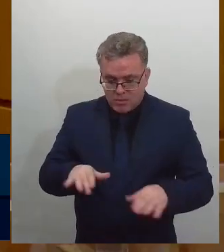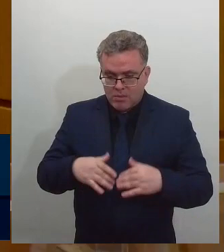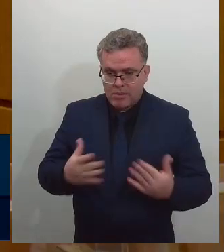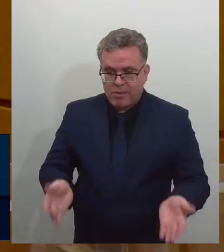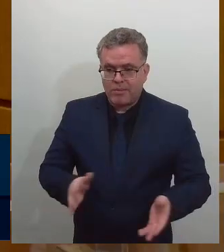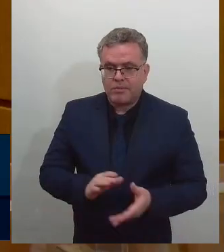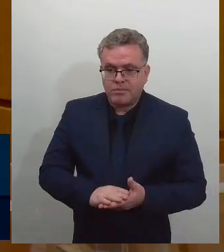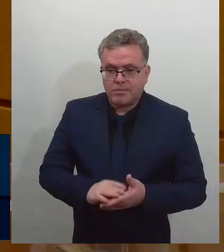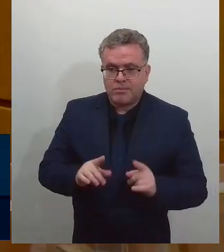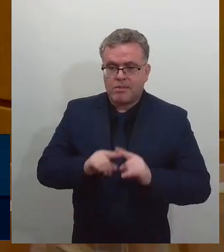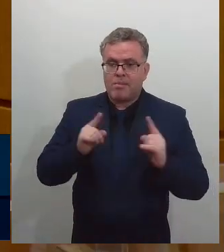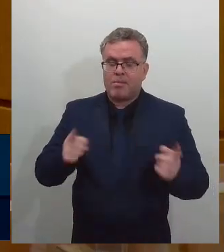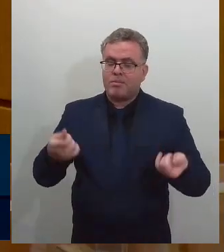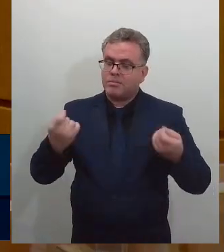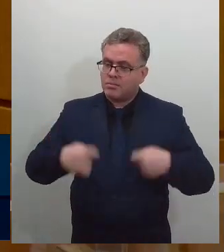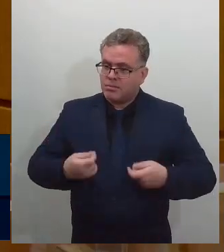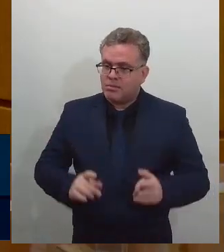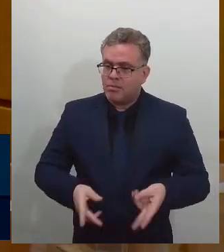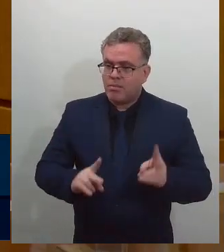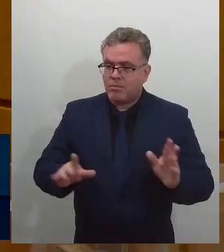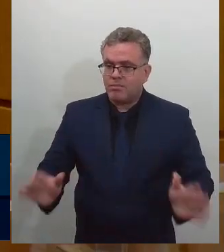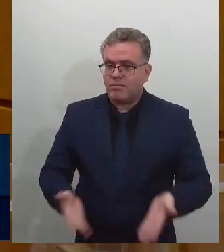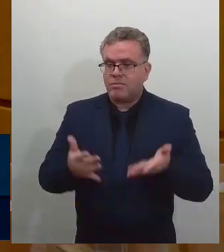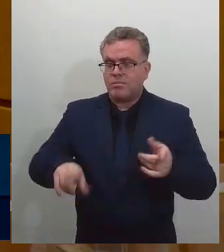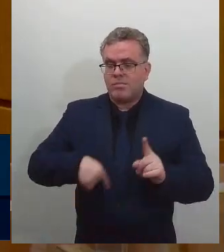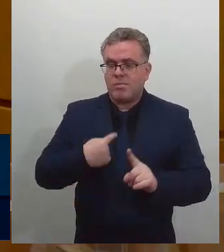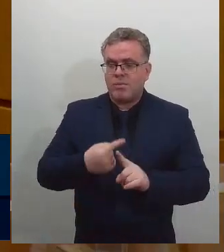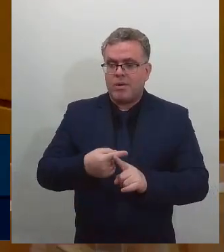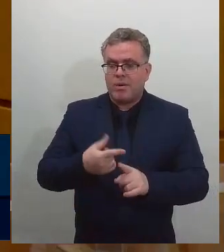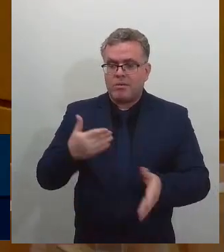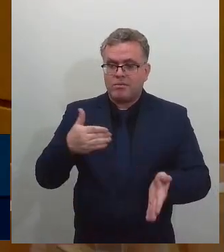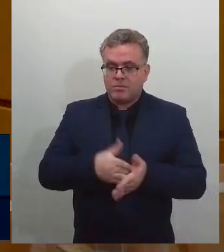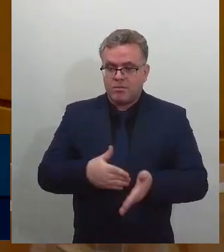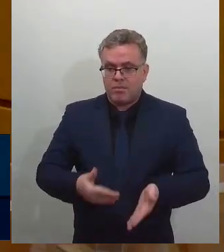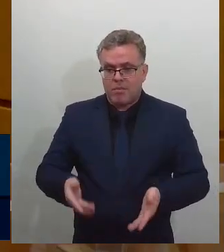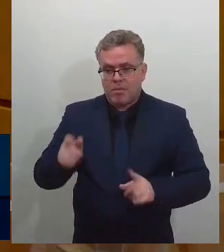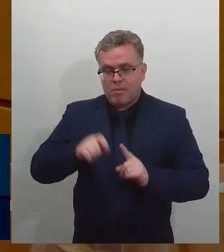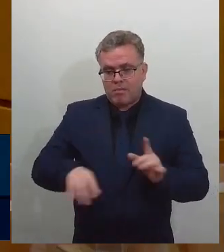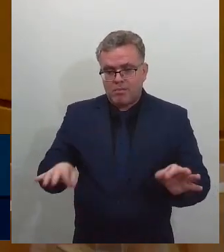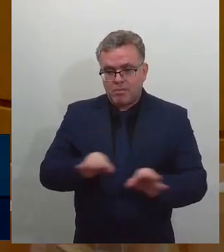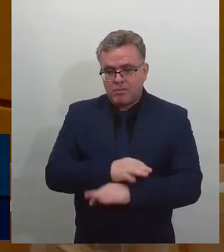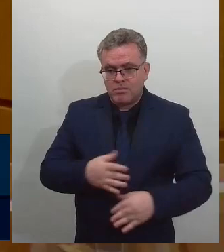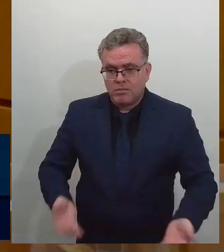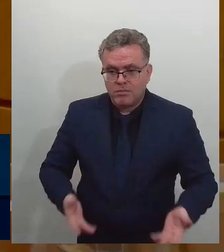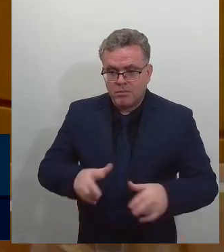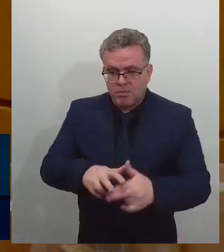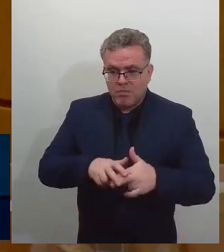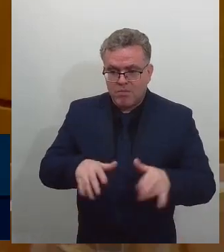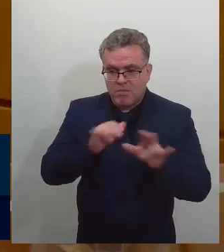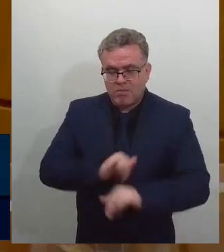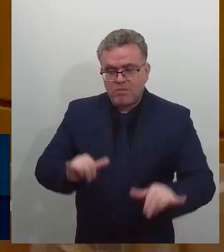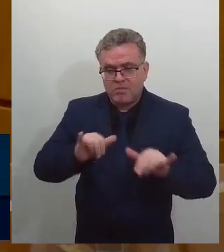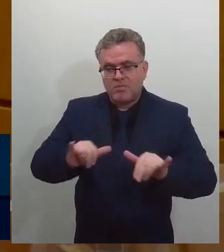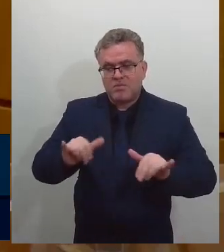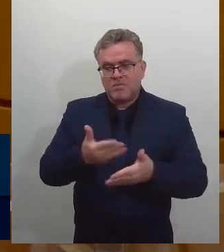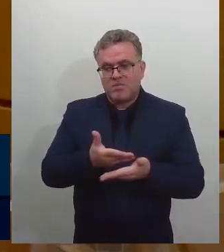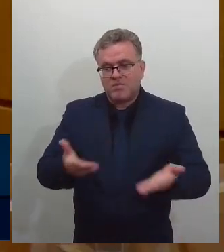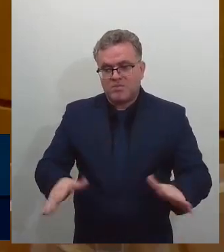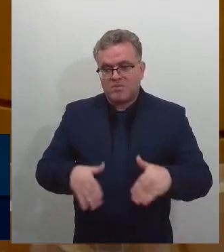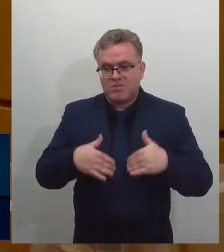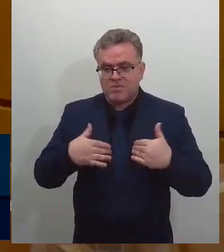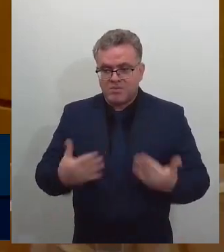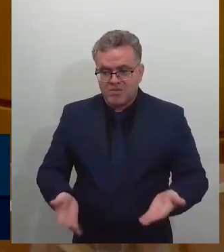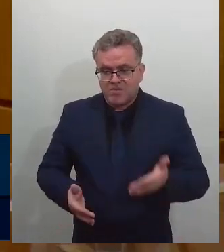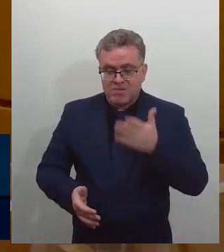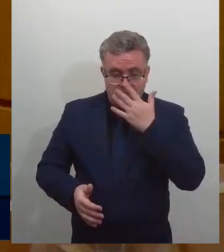ser multiplicado até o fim do mês. Então, eu quero pedir aqui a todos os colegas deputados e deputadas, a quem aqui nos assiste, que leve